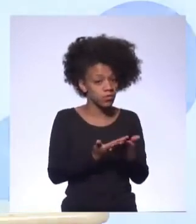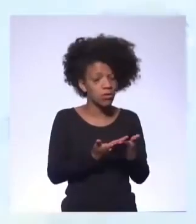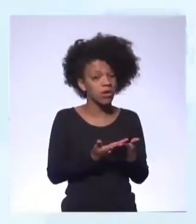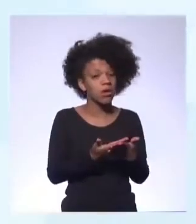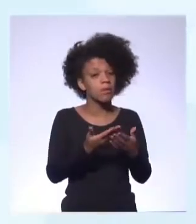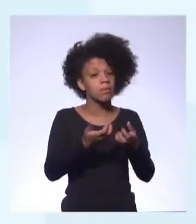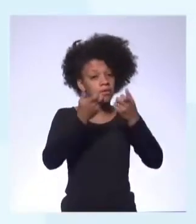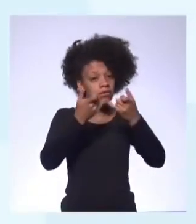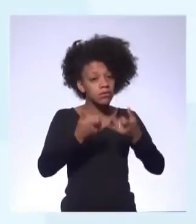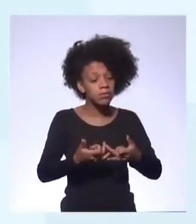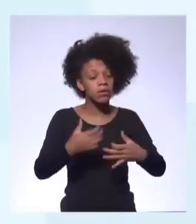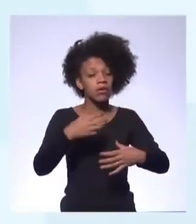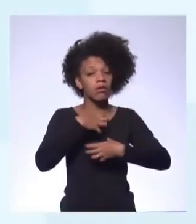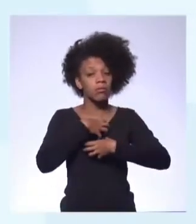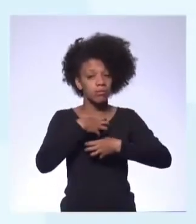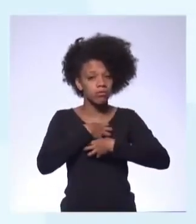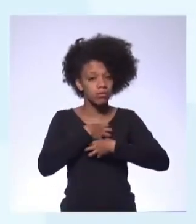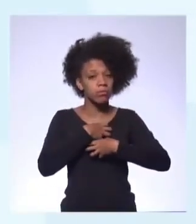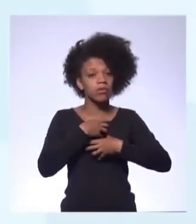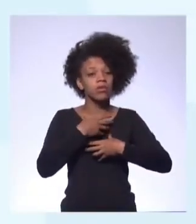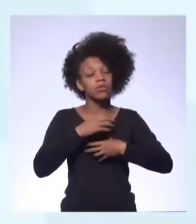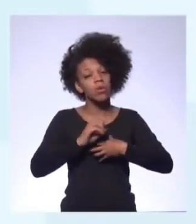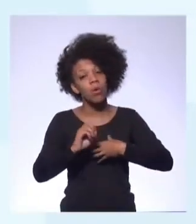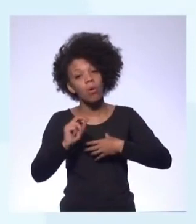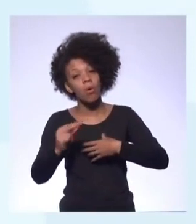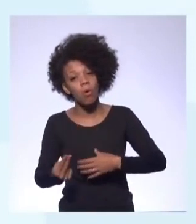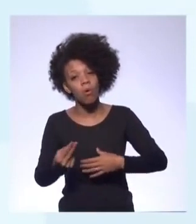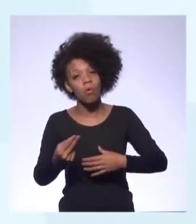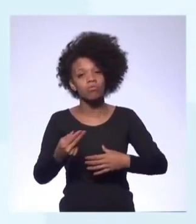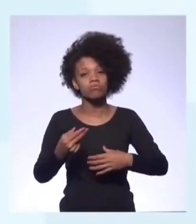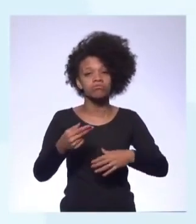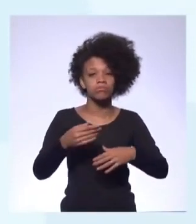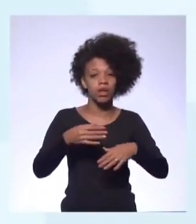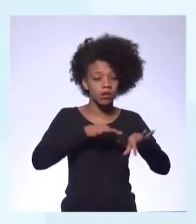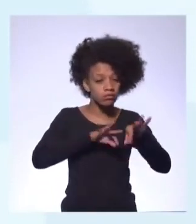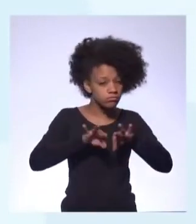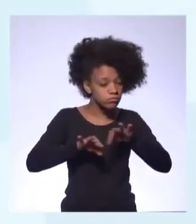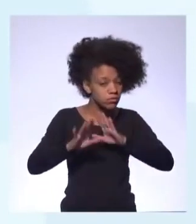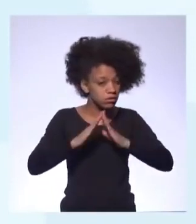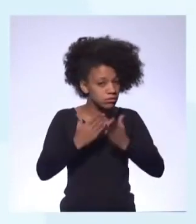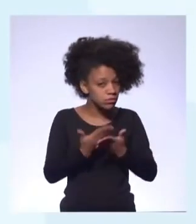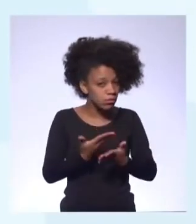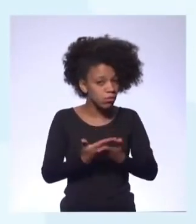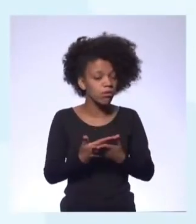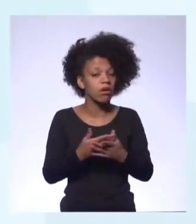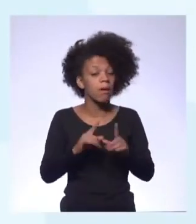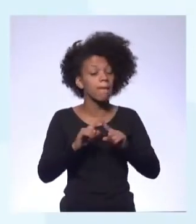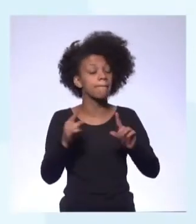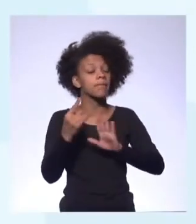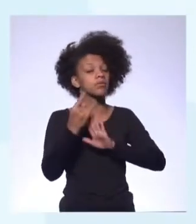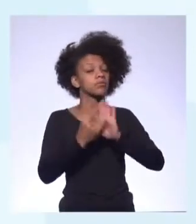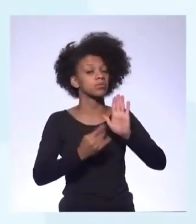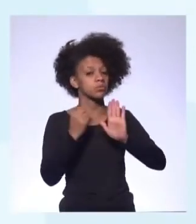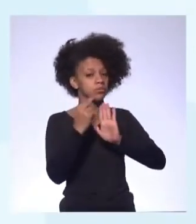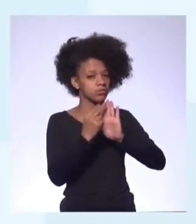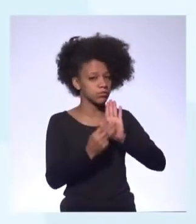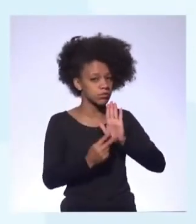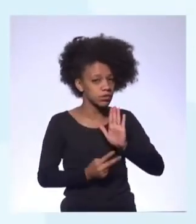orientar comportamentos ou ações dos estudantes e dos profissionais da escola. Segundo o documento lido,